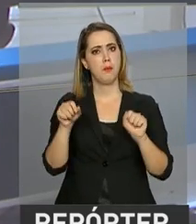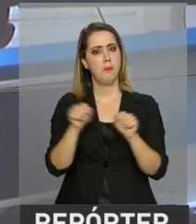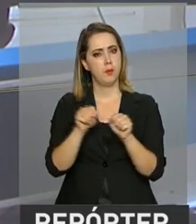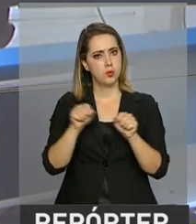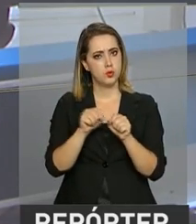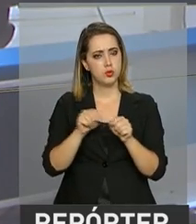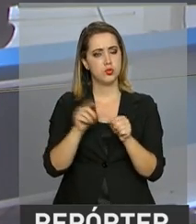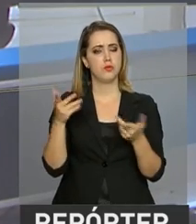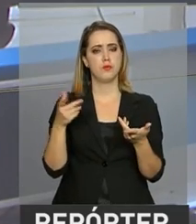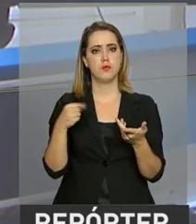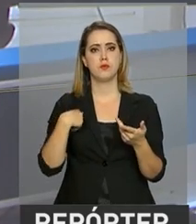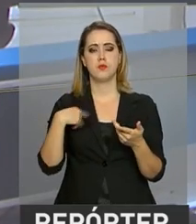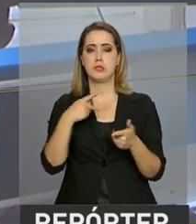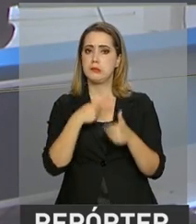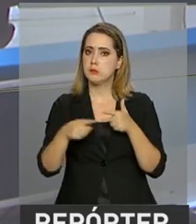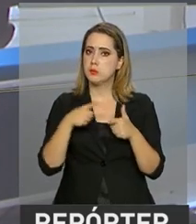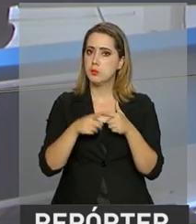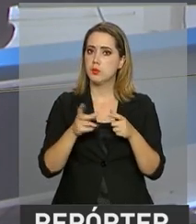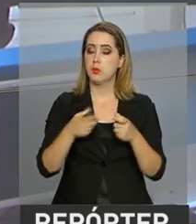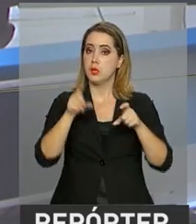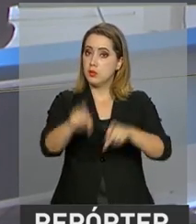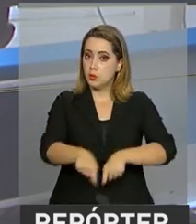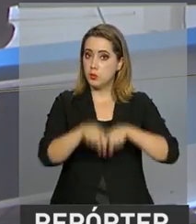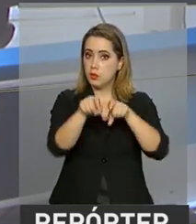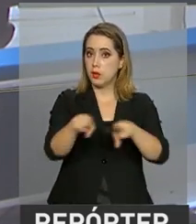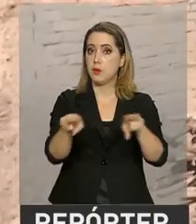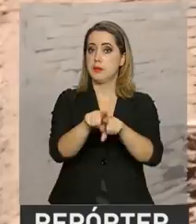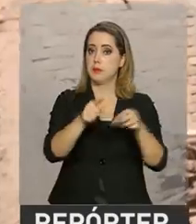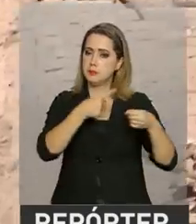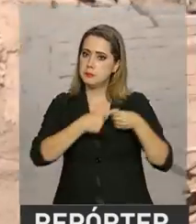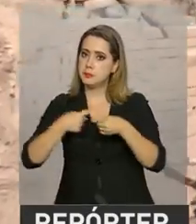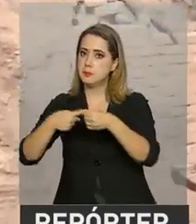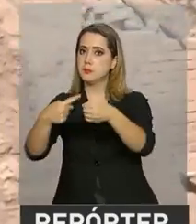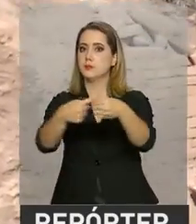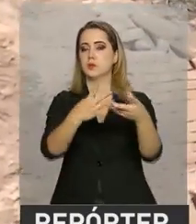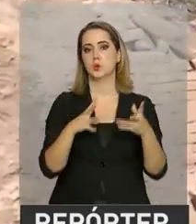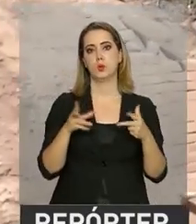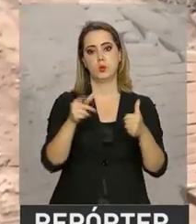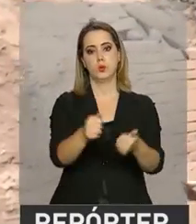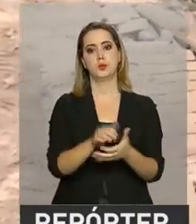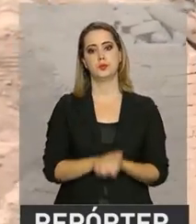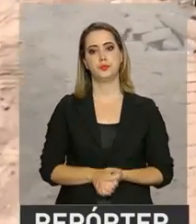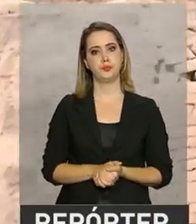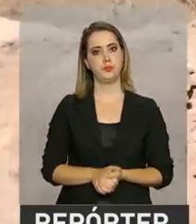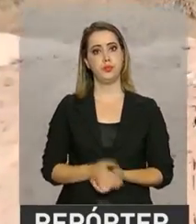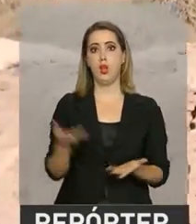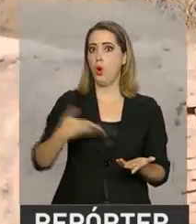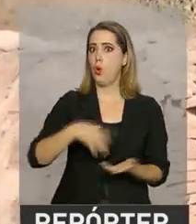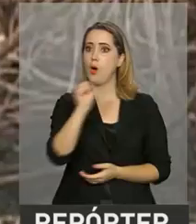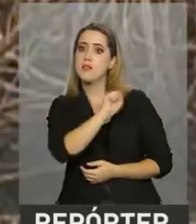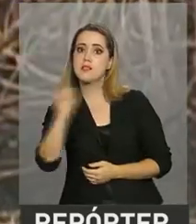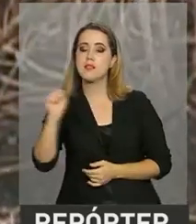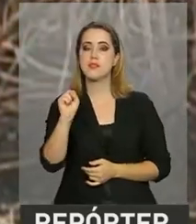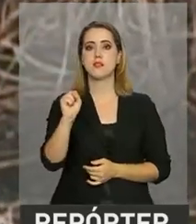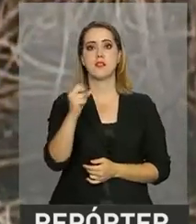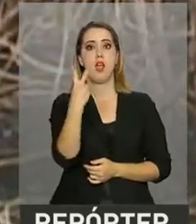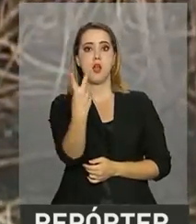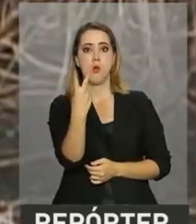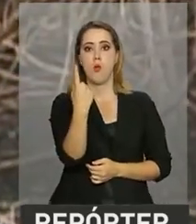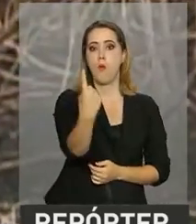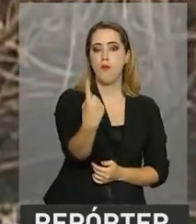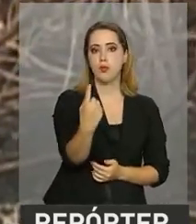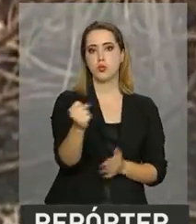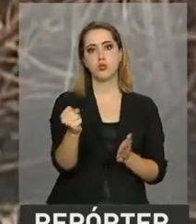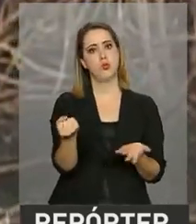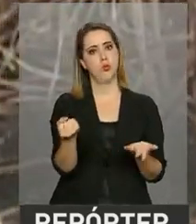entre a população do campo, mas também nas grandes cidades. Em pleno século XXI, a Organização Internacional